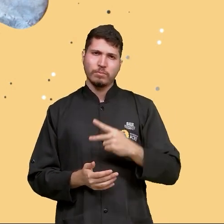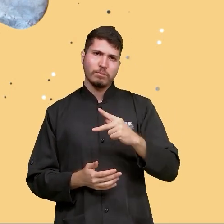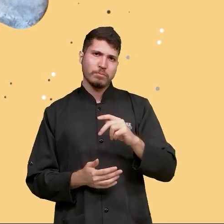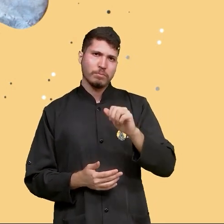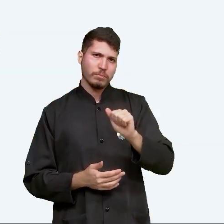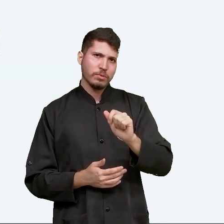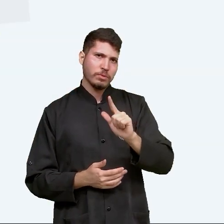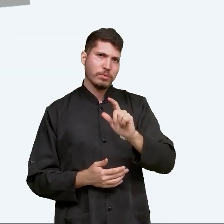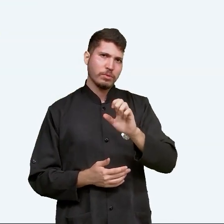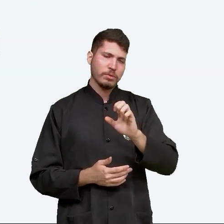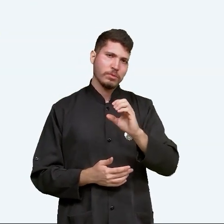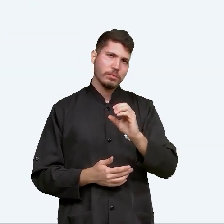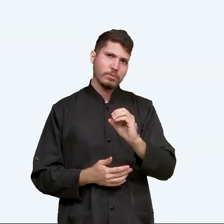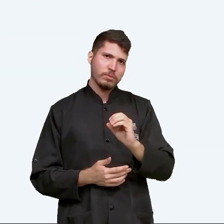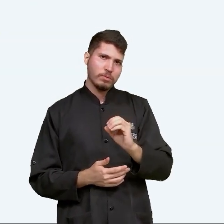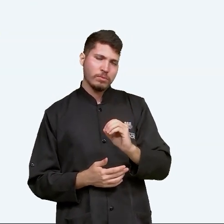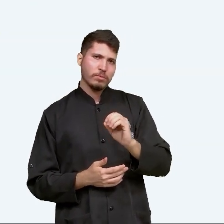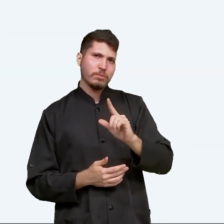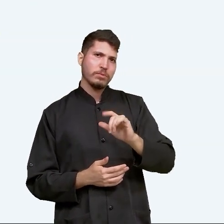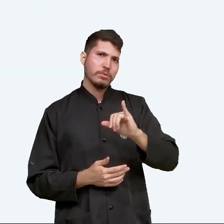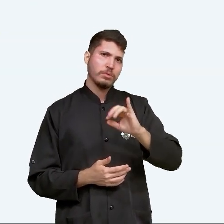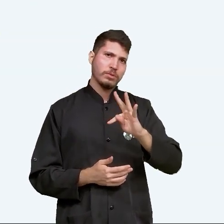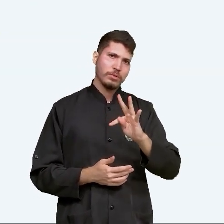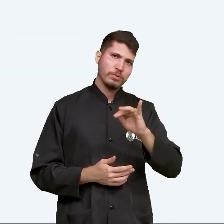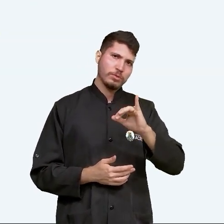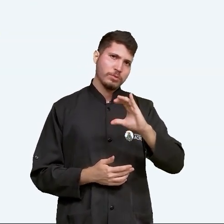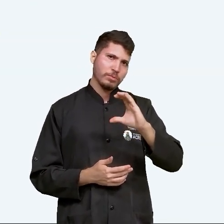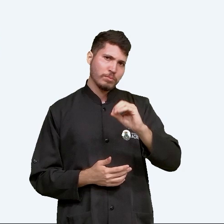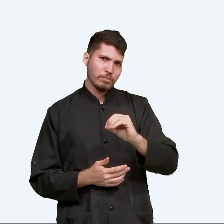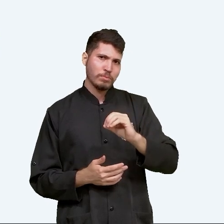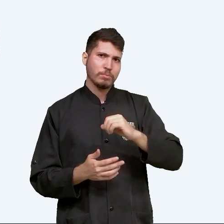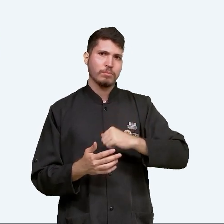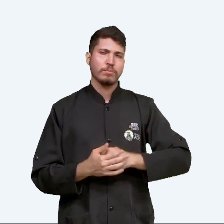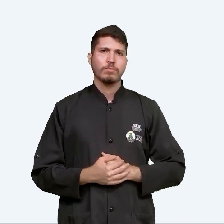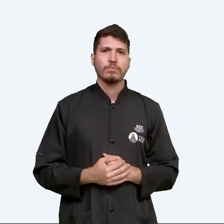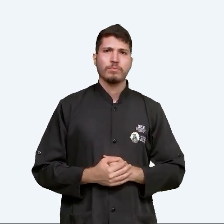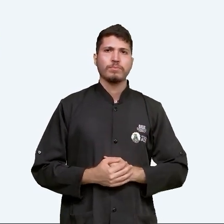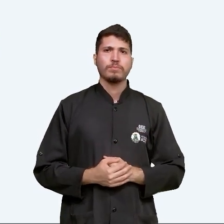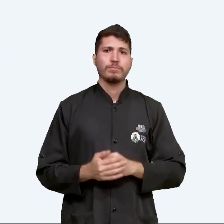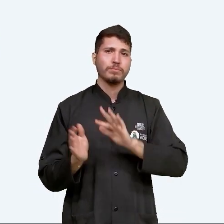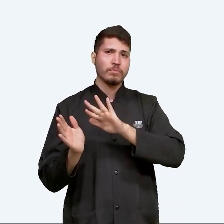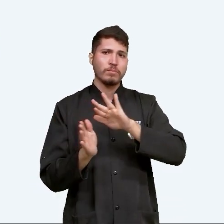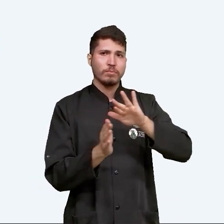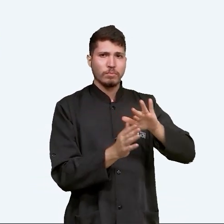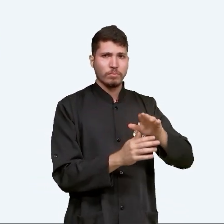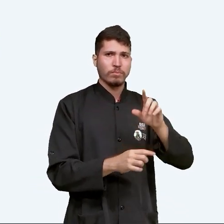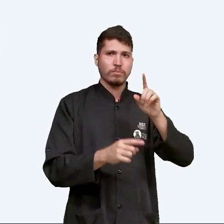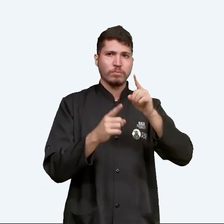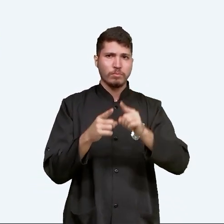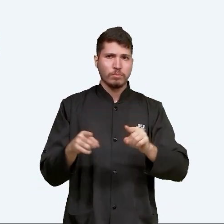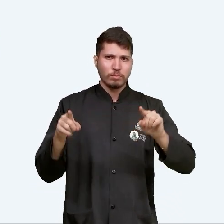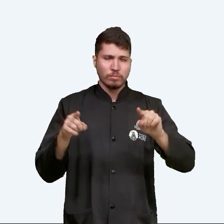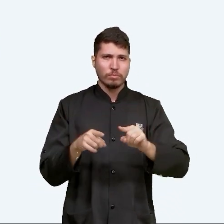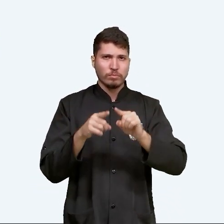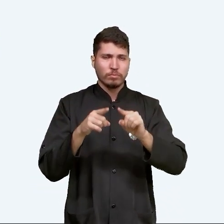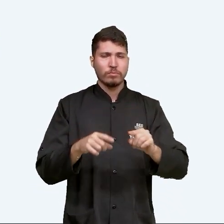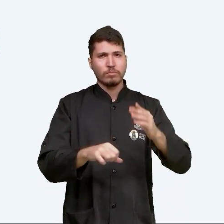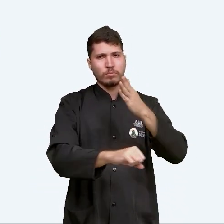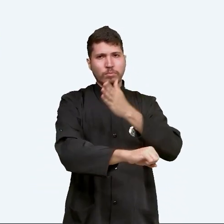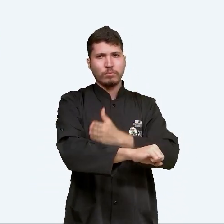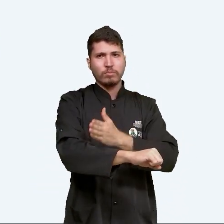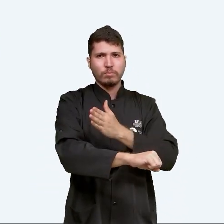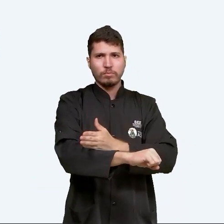paleolítico. Vamos para a próxima pergunta. Agora é música na Idade Média. Verdadeiro ou falso? O